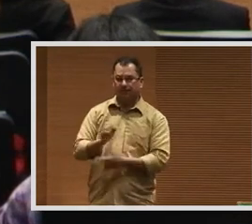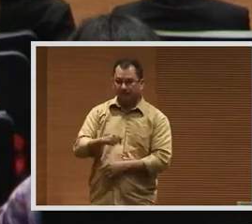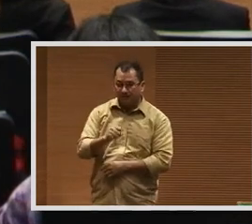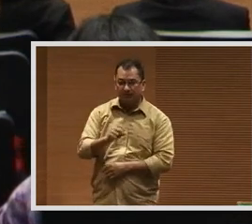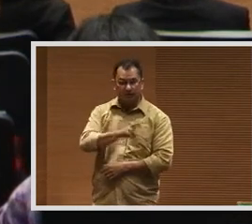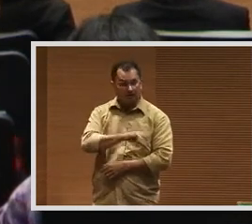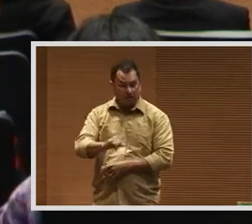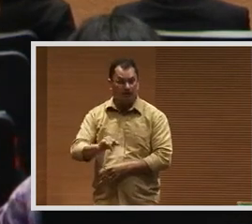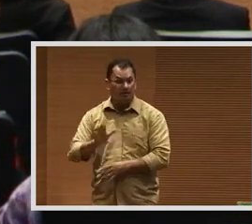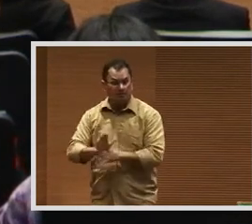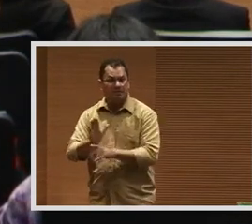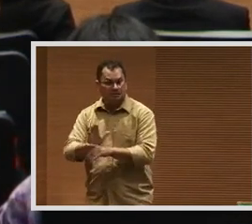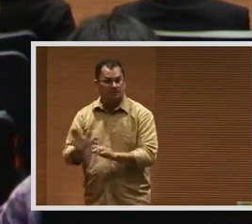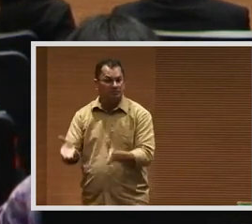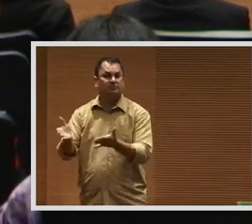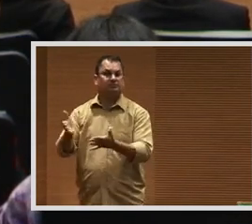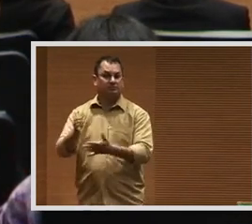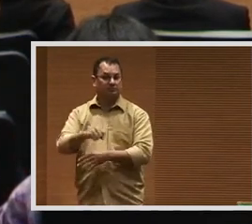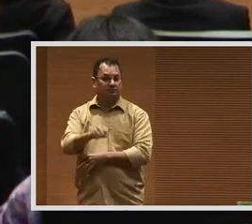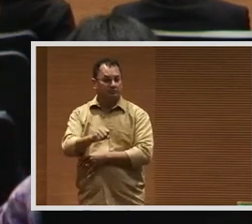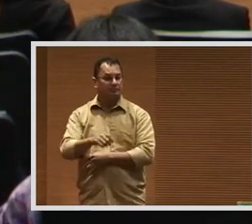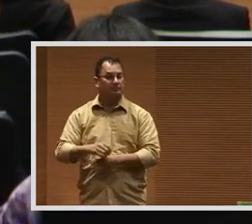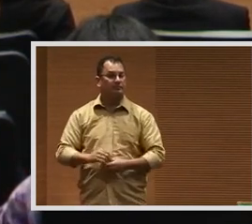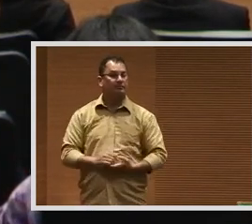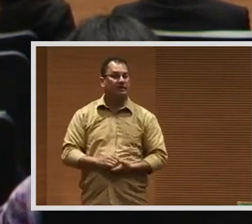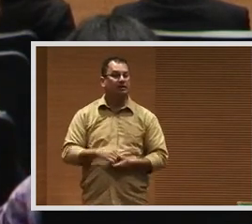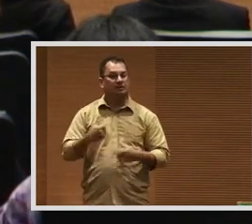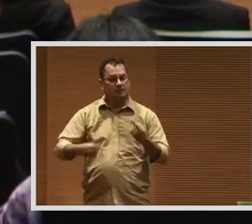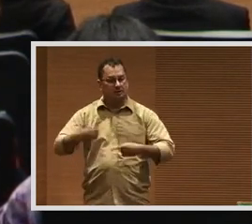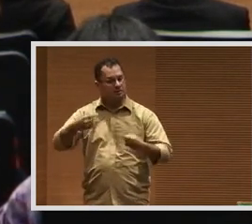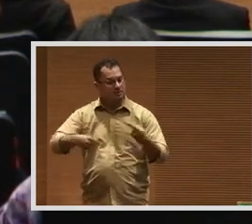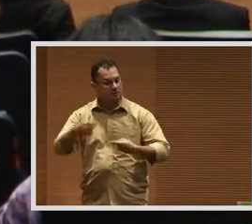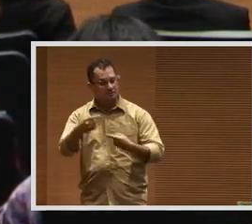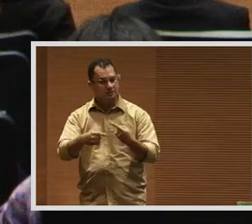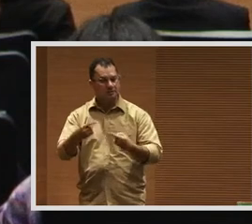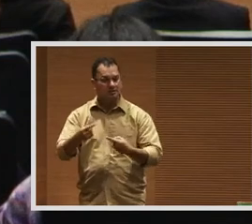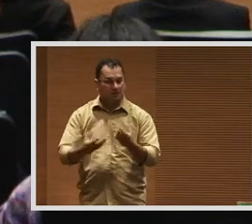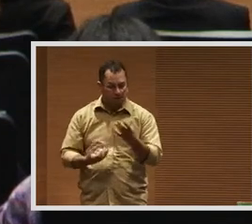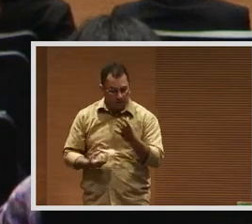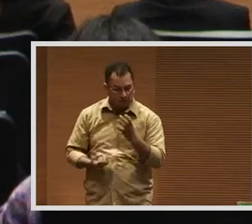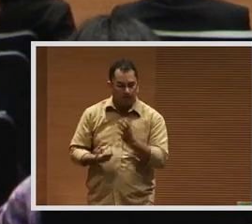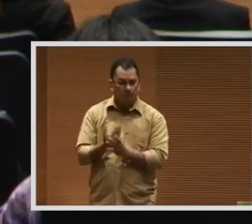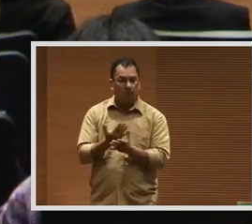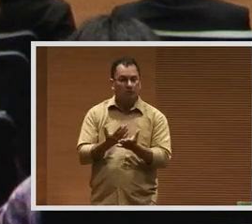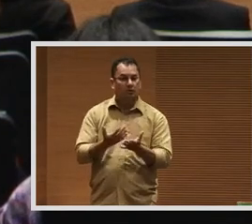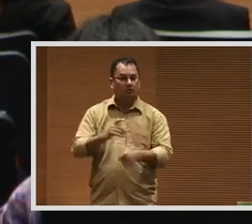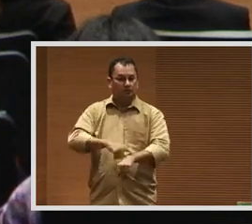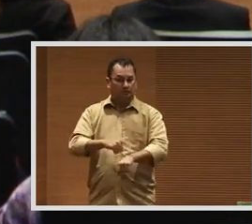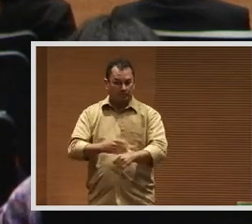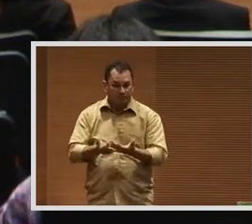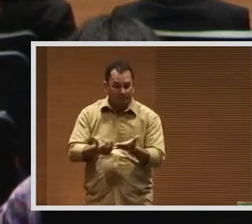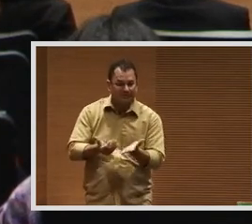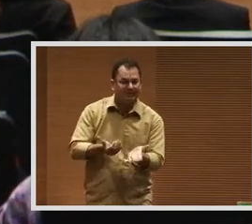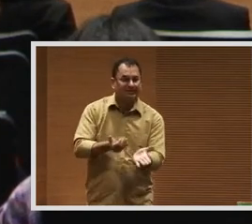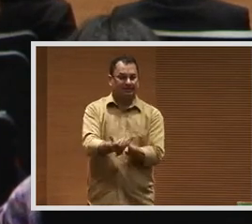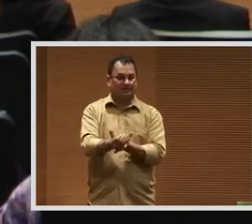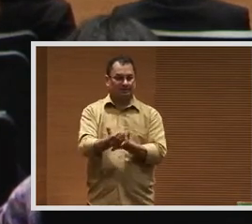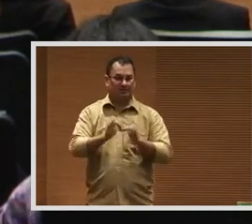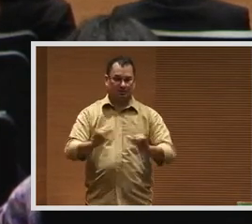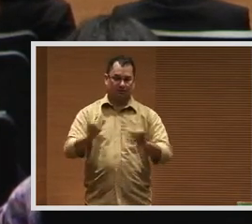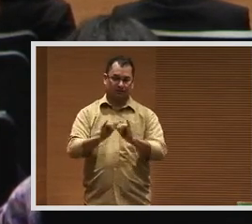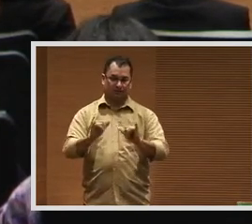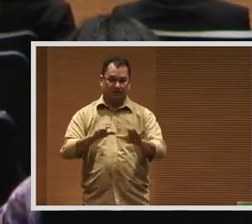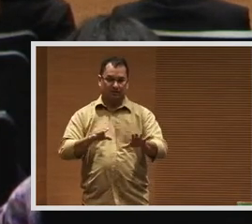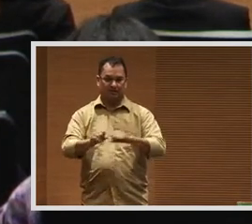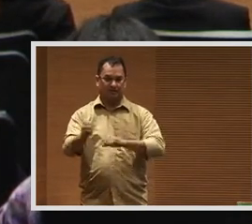exatamente essa discussão, quer dizer, que é uma discussão mais na origem, no processo formativo desses